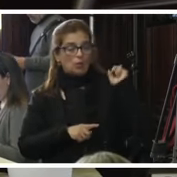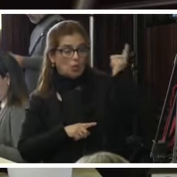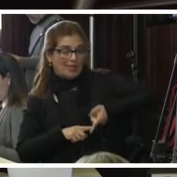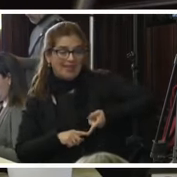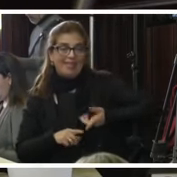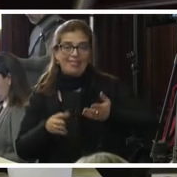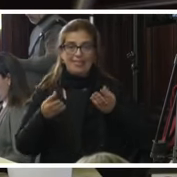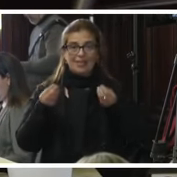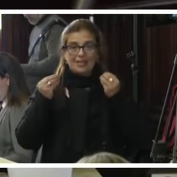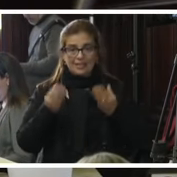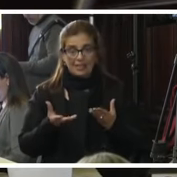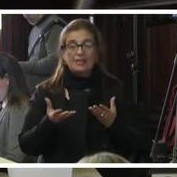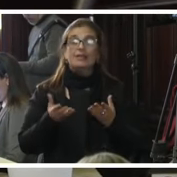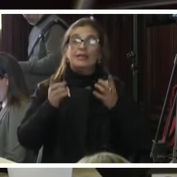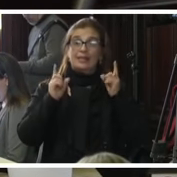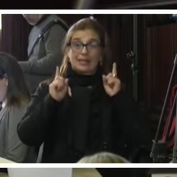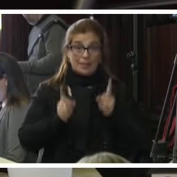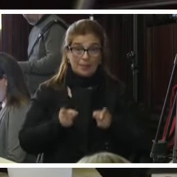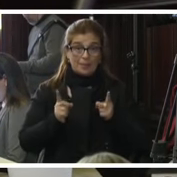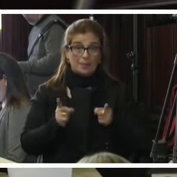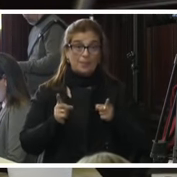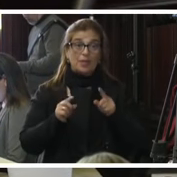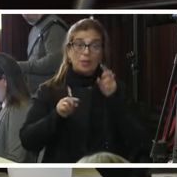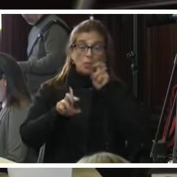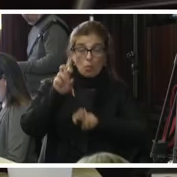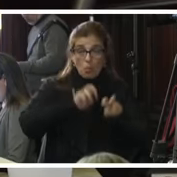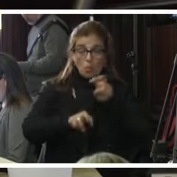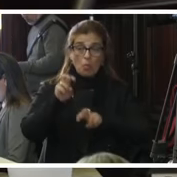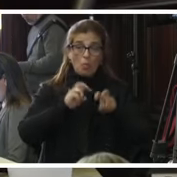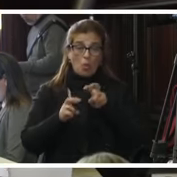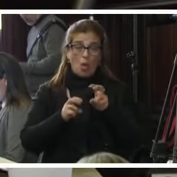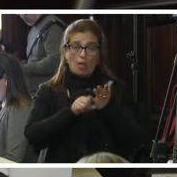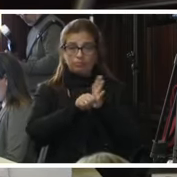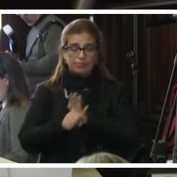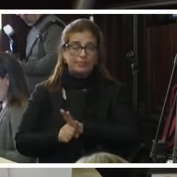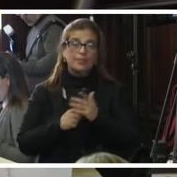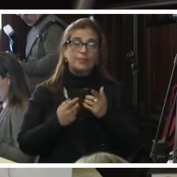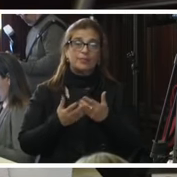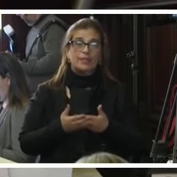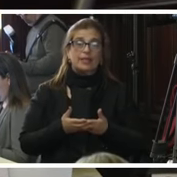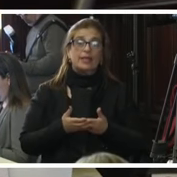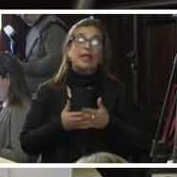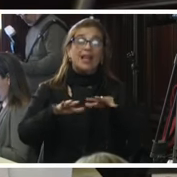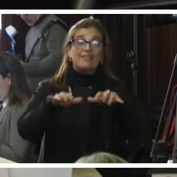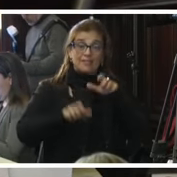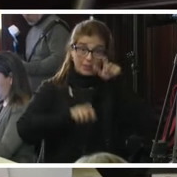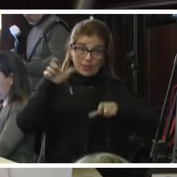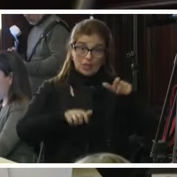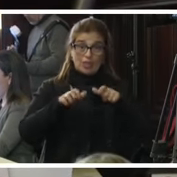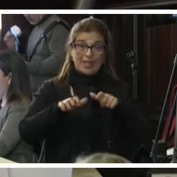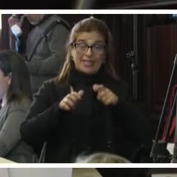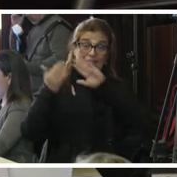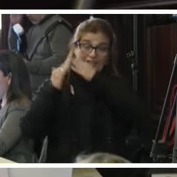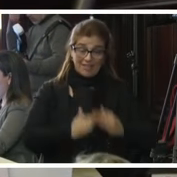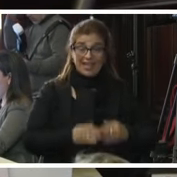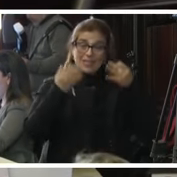na ditadura militar e também ao escravismo do período colonial. Os moradores de favelas, majoritariamente pessoas